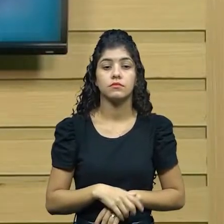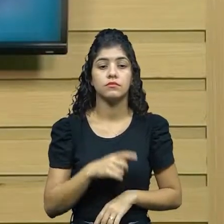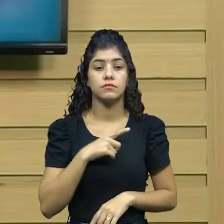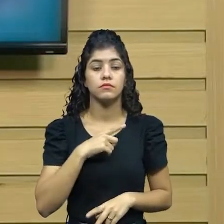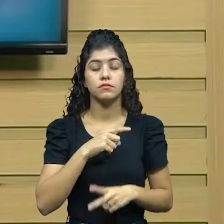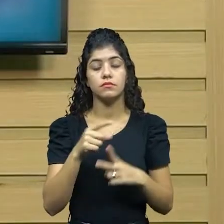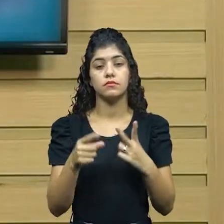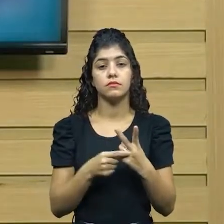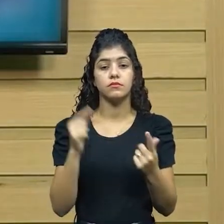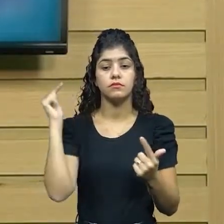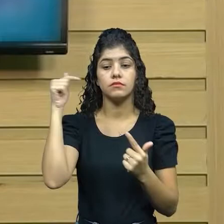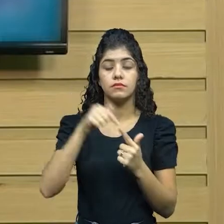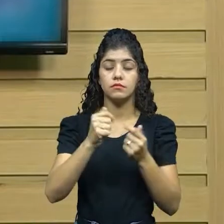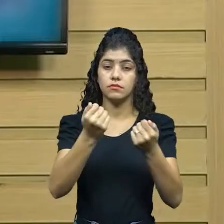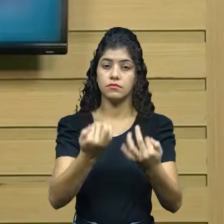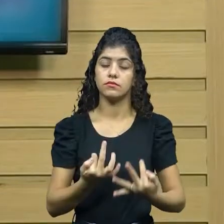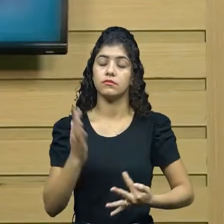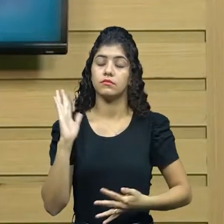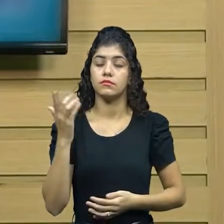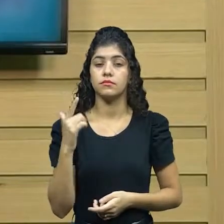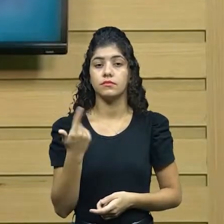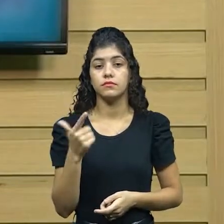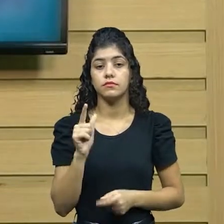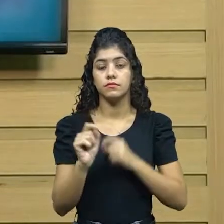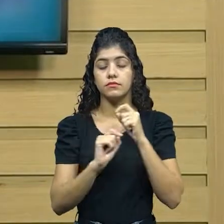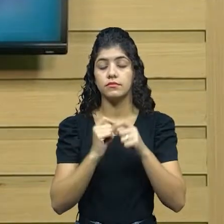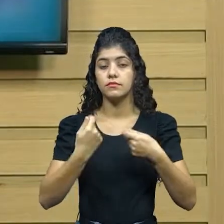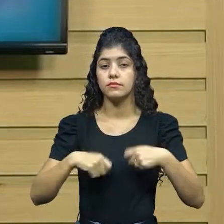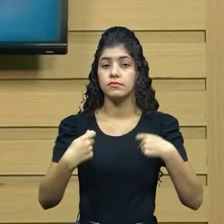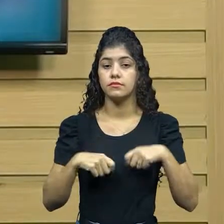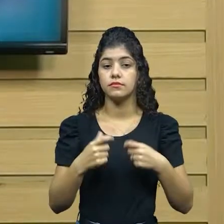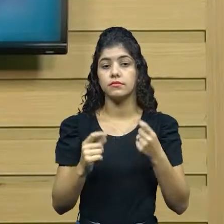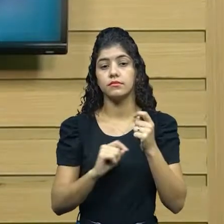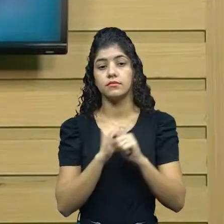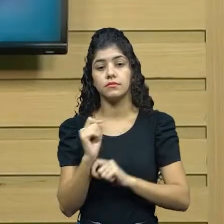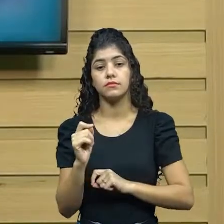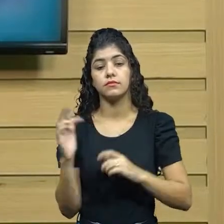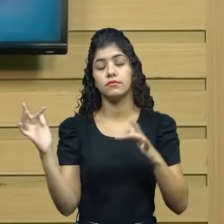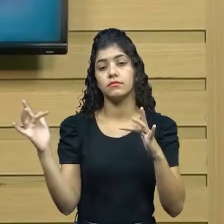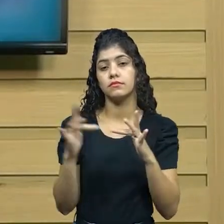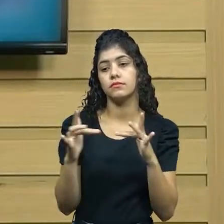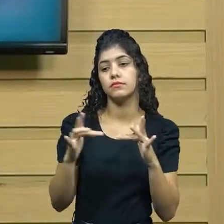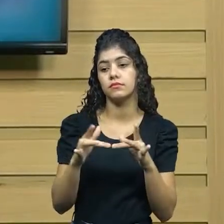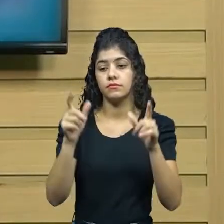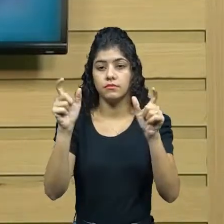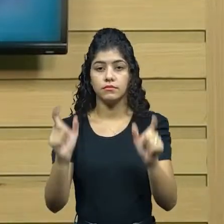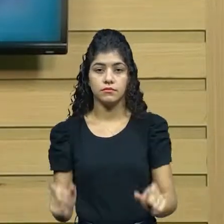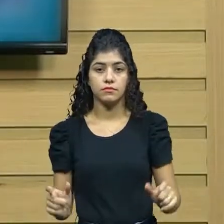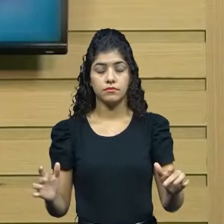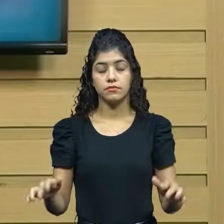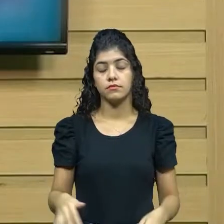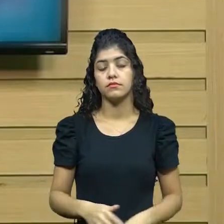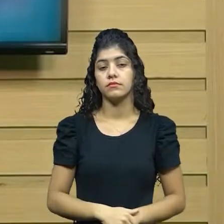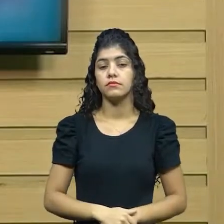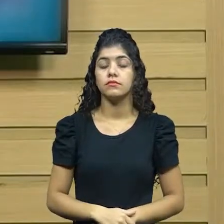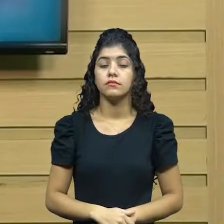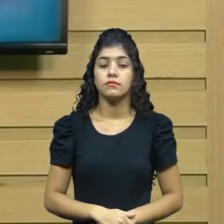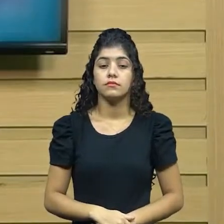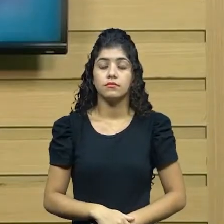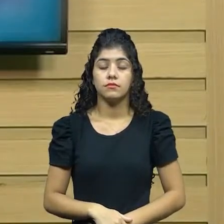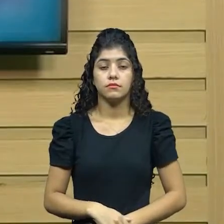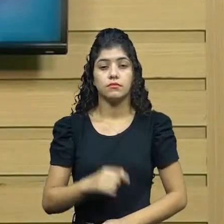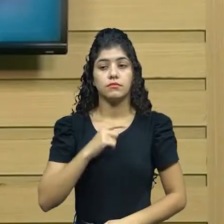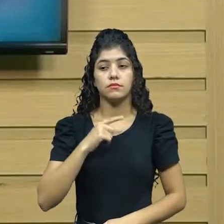já falamos, que não está necessariamente uma ligação física, tá bom? Então, ele